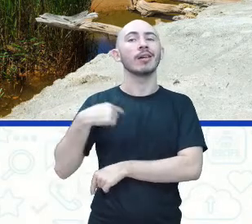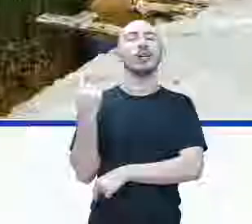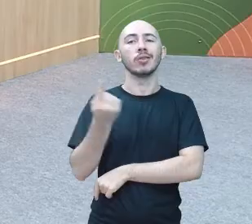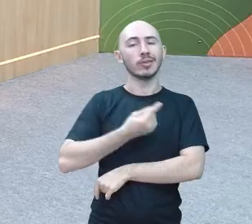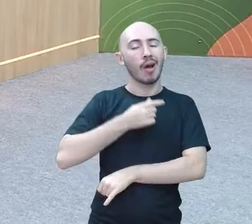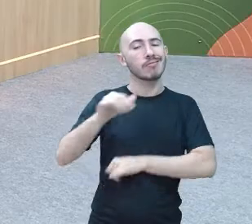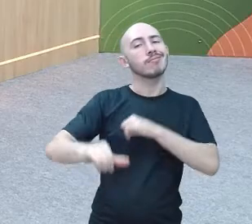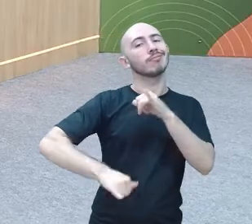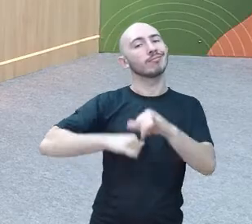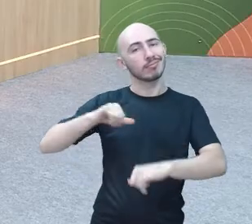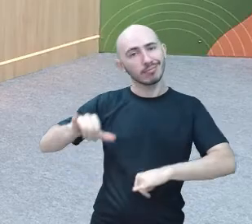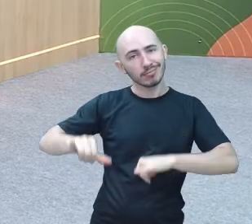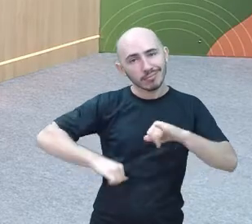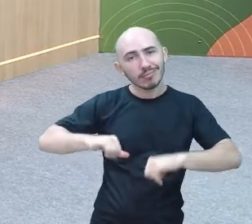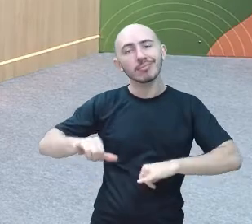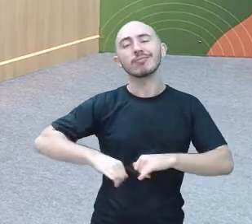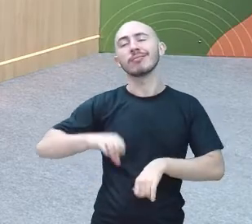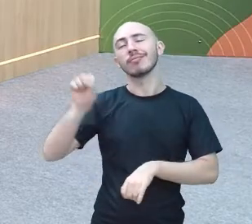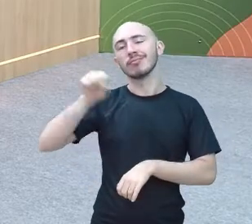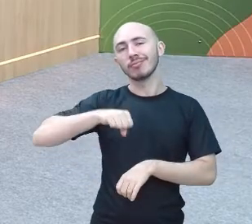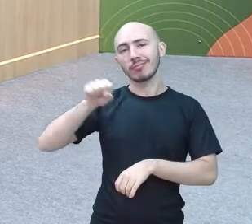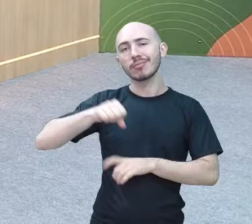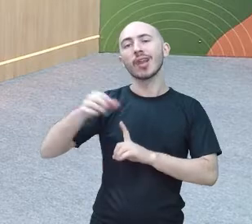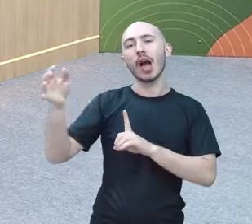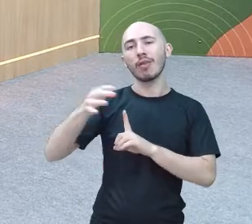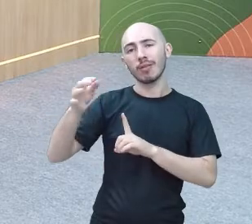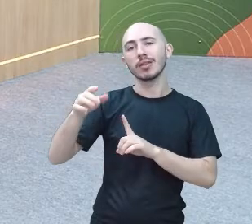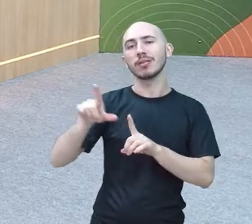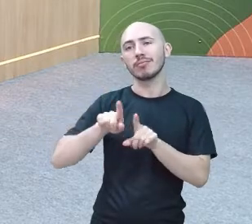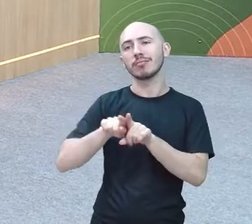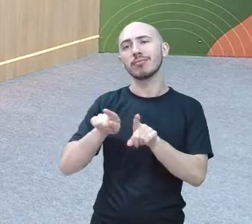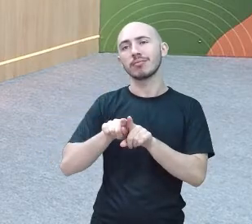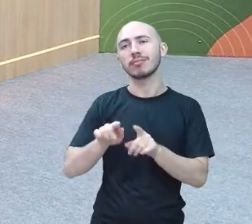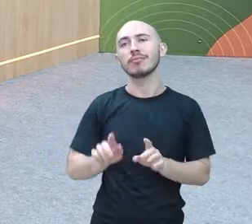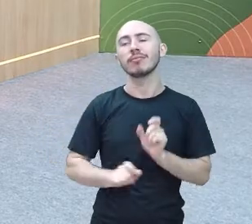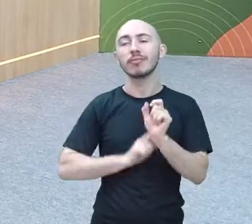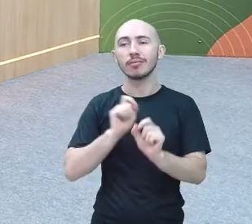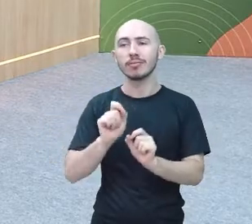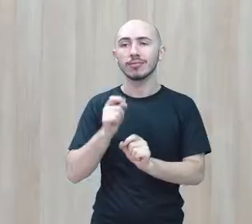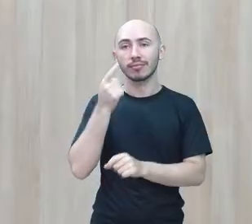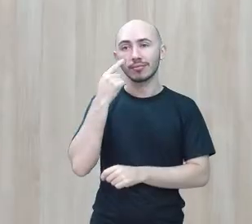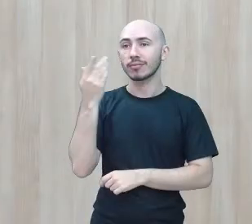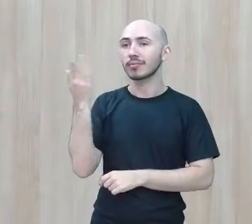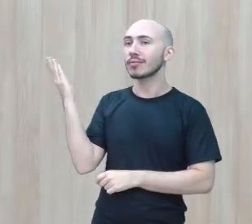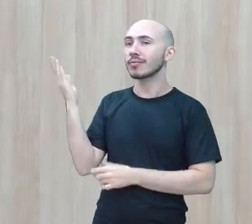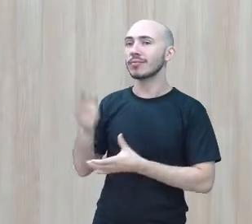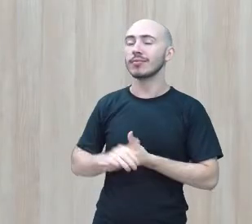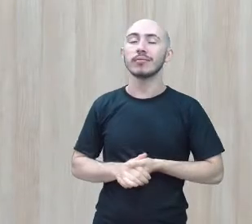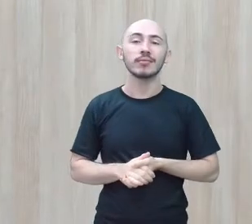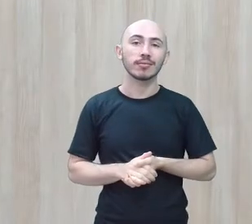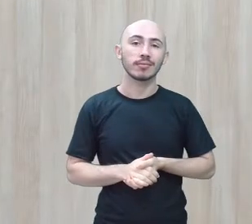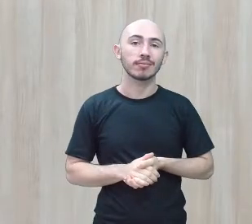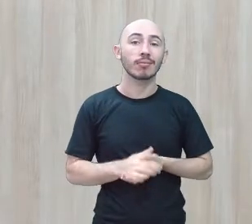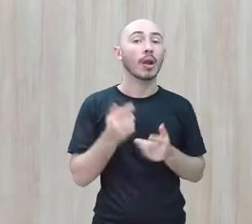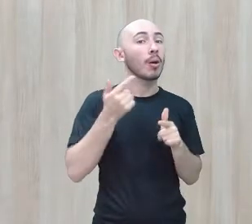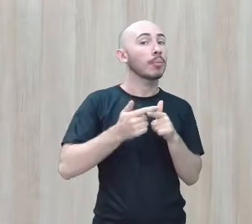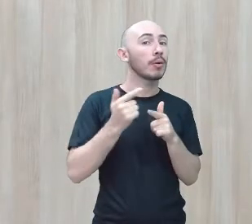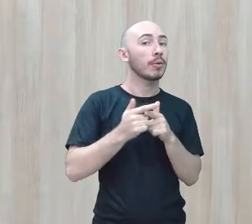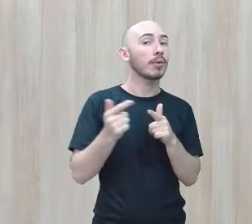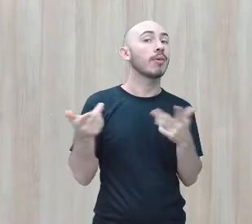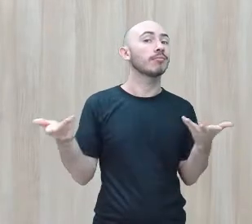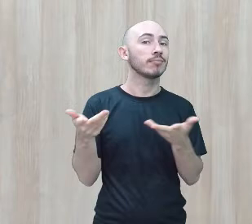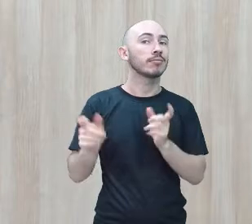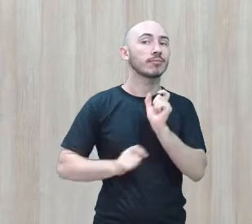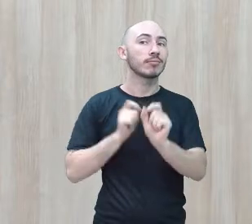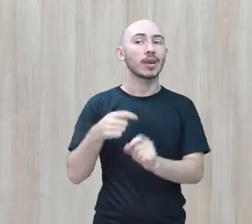conseguimos sofrer algumas dessas consequências. Vamos lá. E aí eu trago para vocês uma situação problema. Um